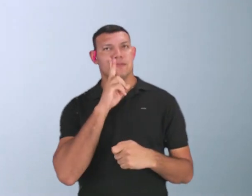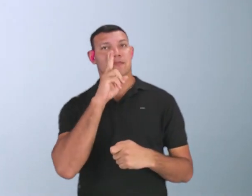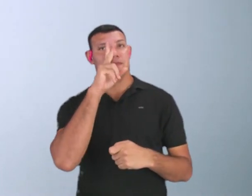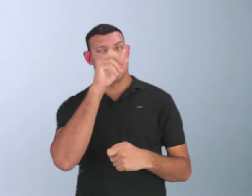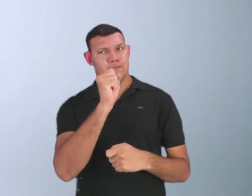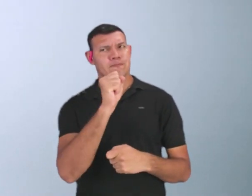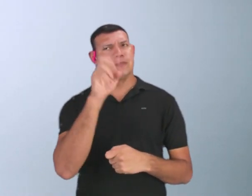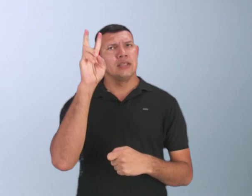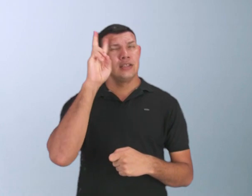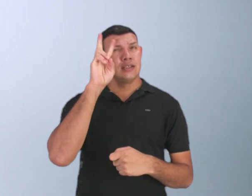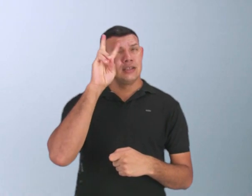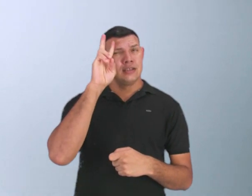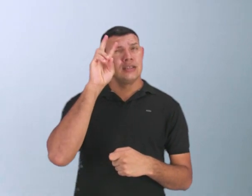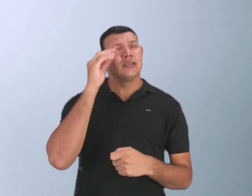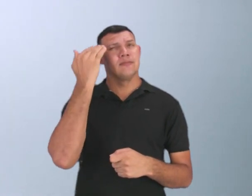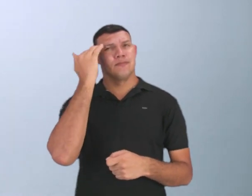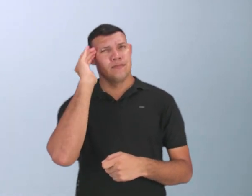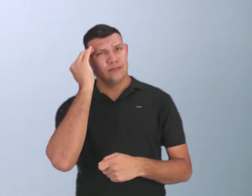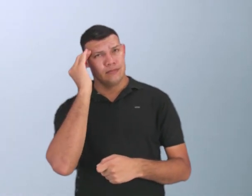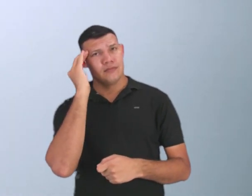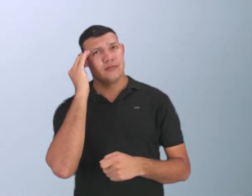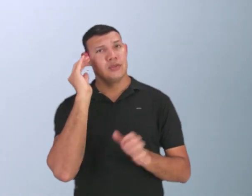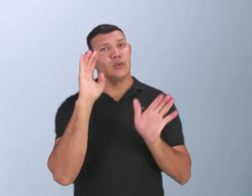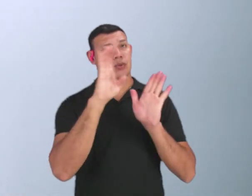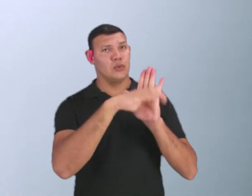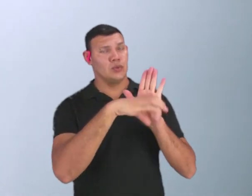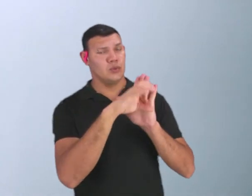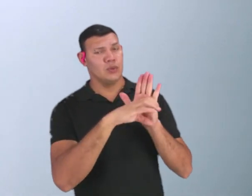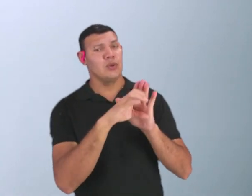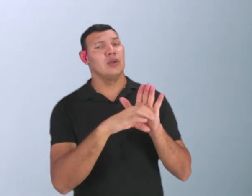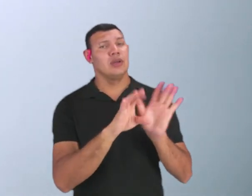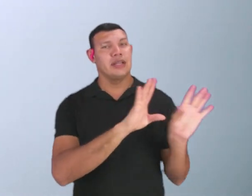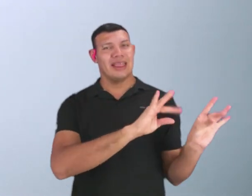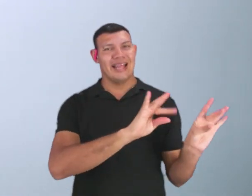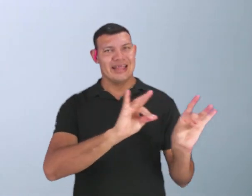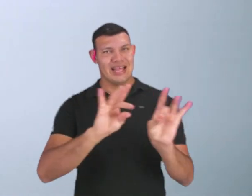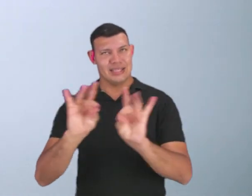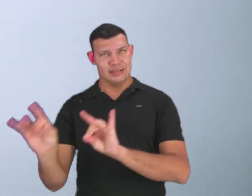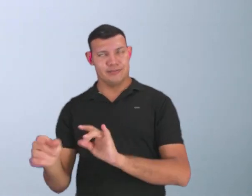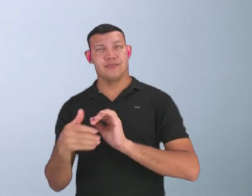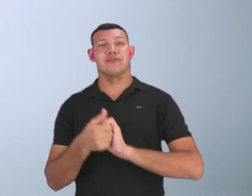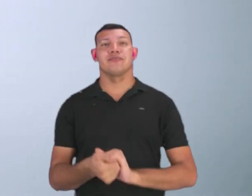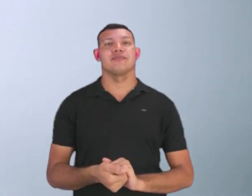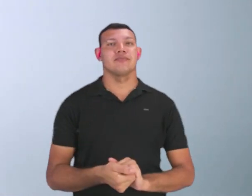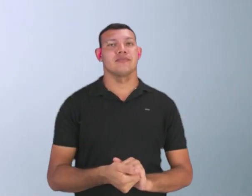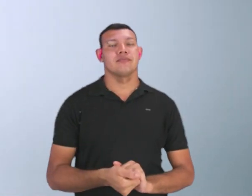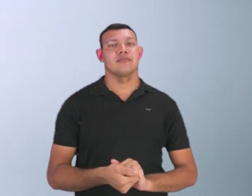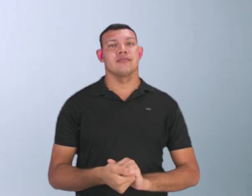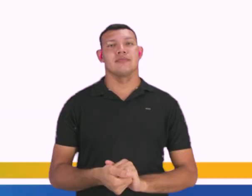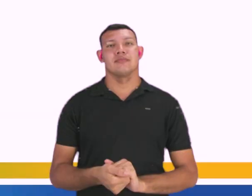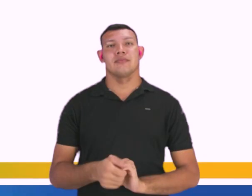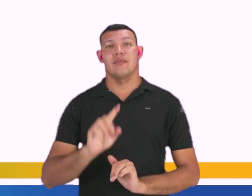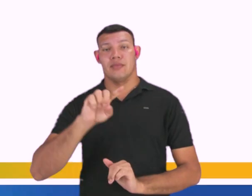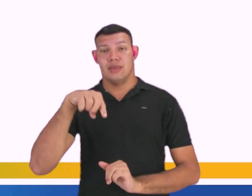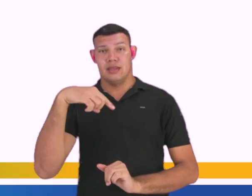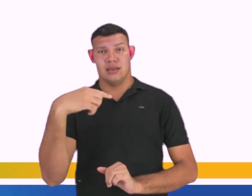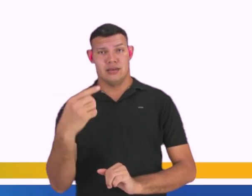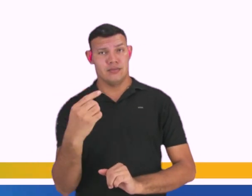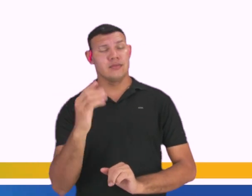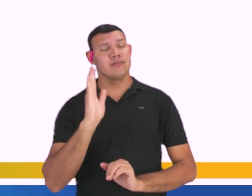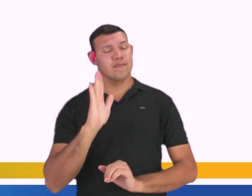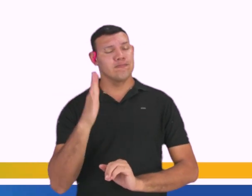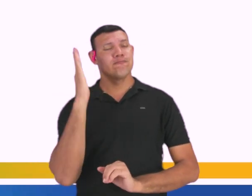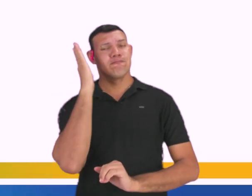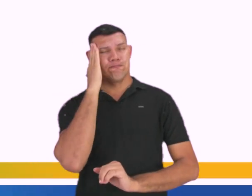que você lembre para poder entender o conceito de um fluido, que os corpos estão submetidos à força. Depois de entender isso,